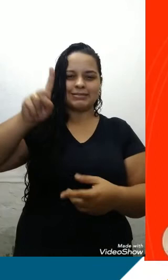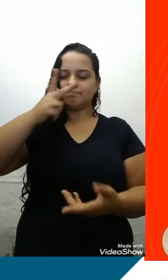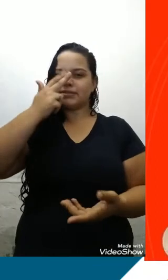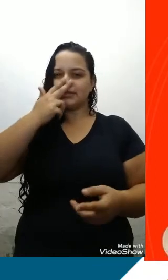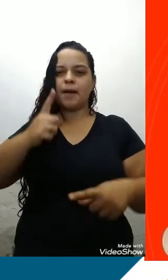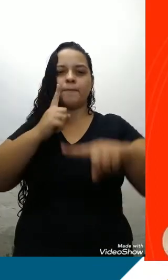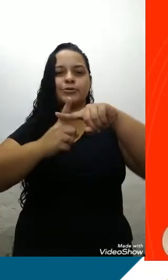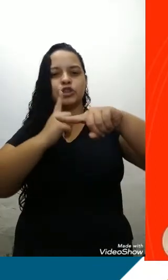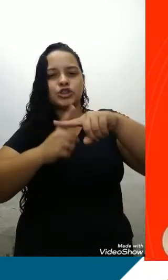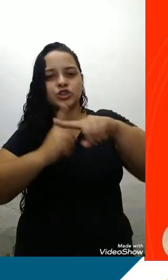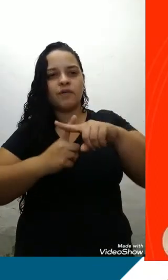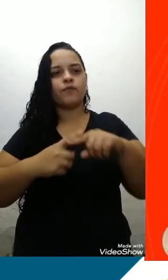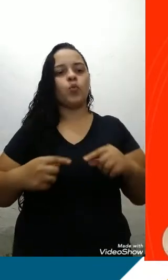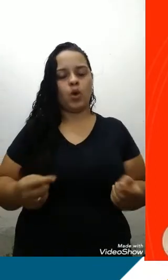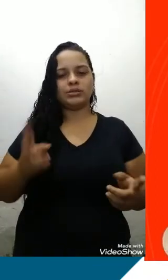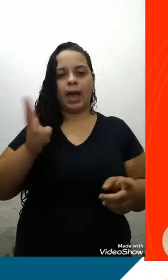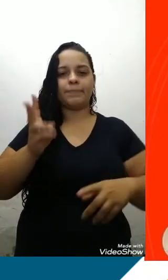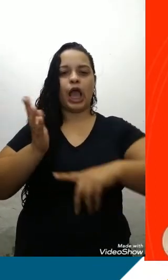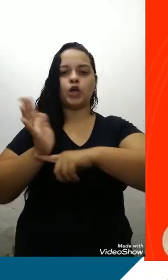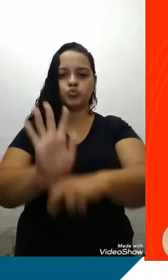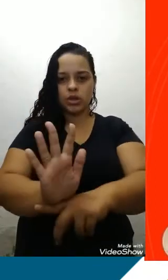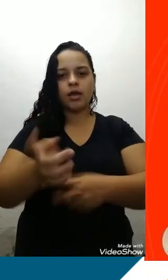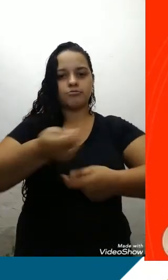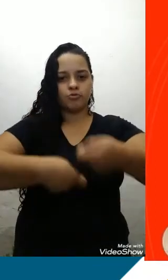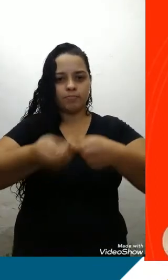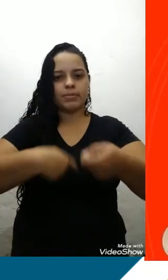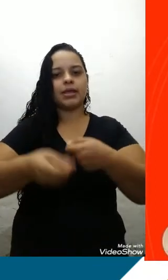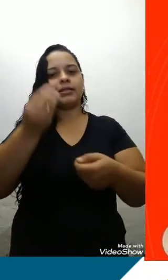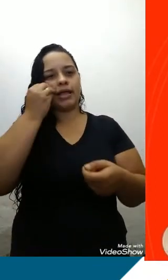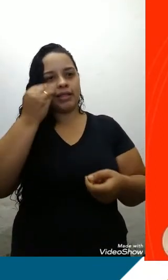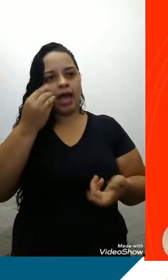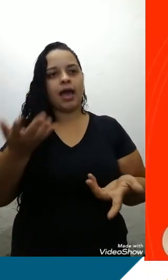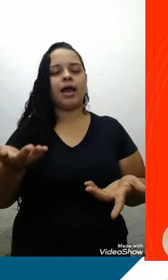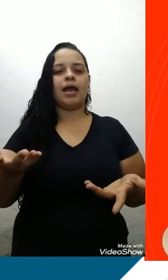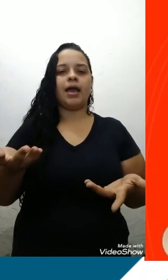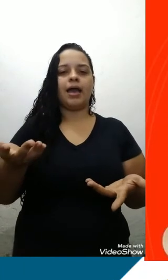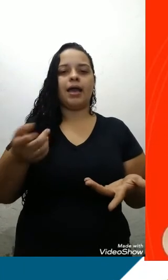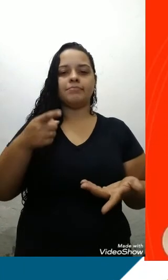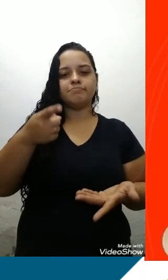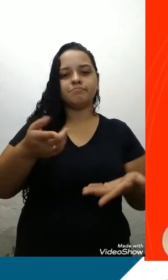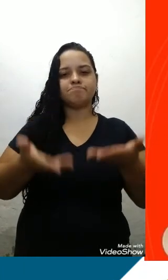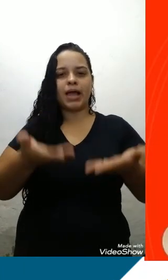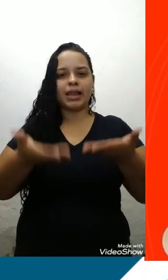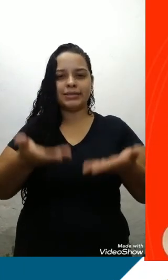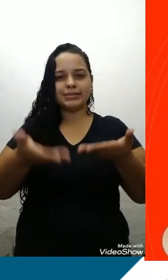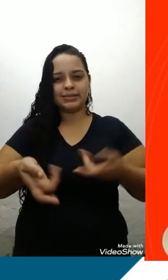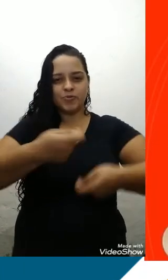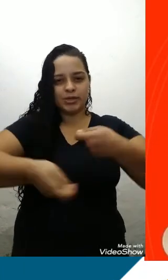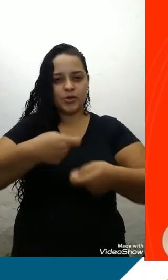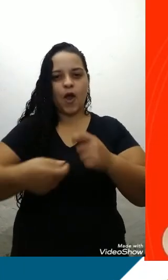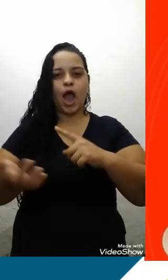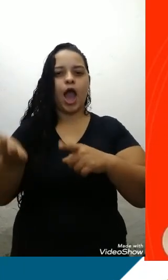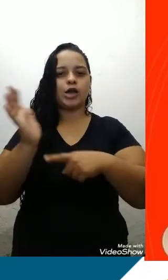no positiva, nunca esteja no negativo, né? A ideia do superávit da balança, né? A balança comercial estar favorável,